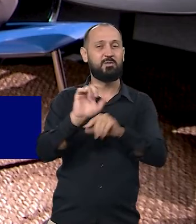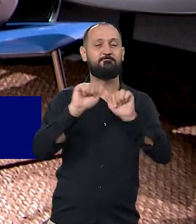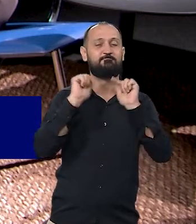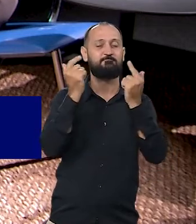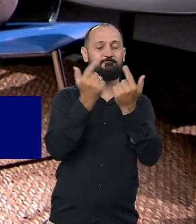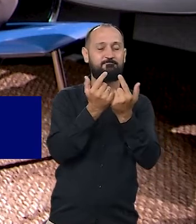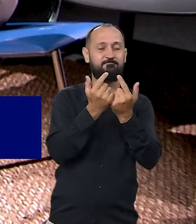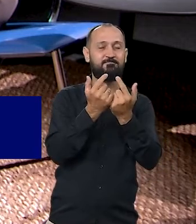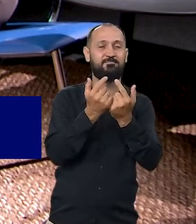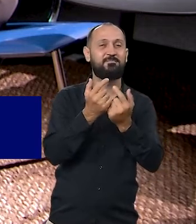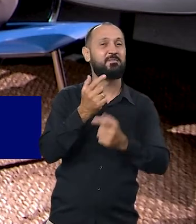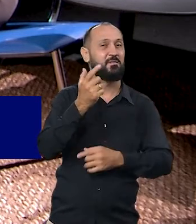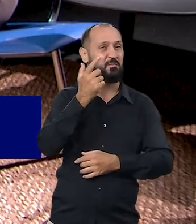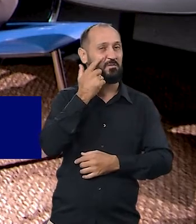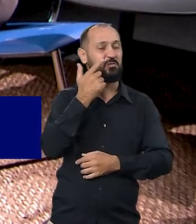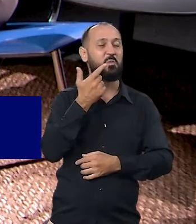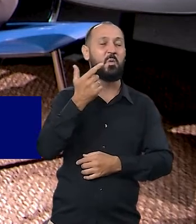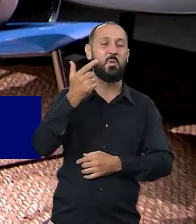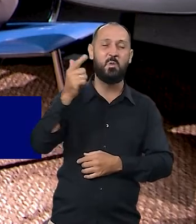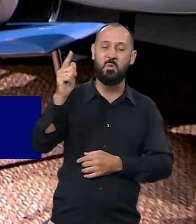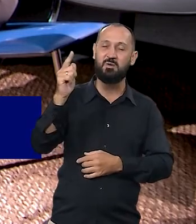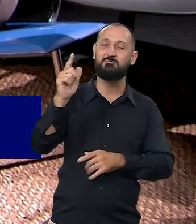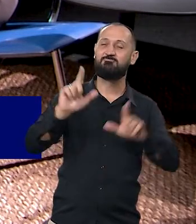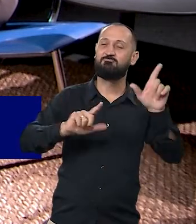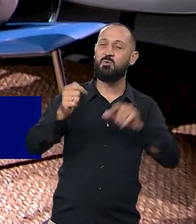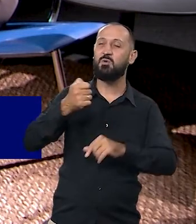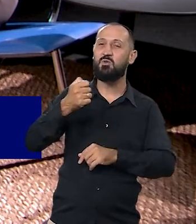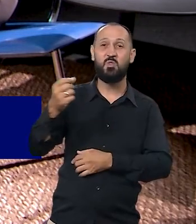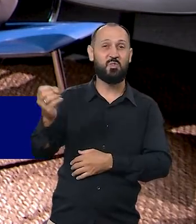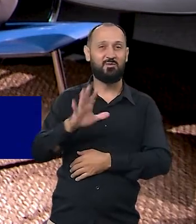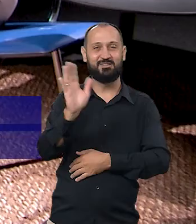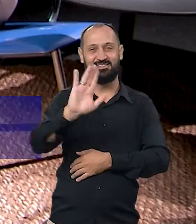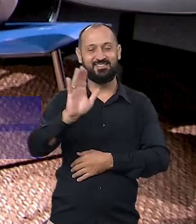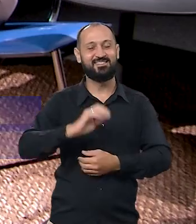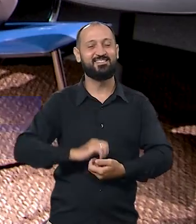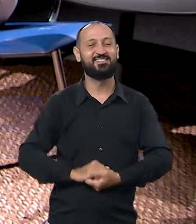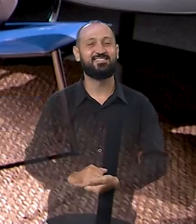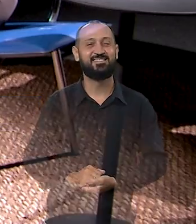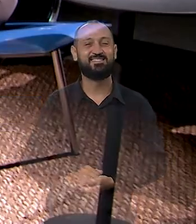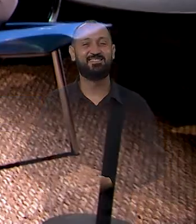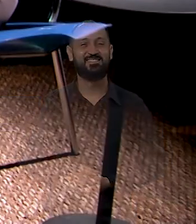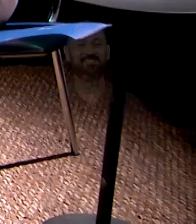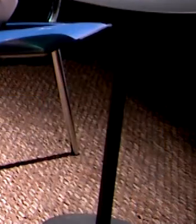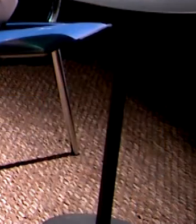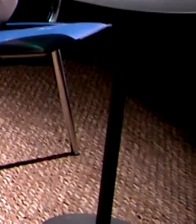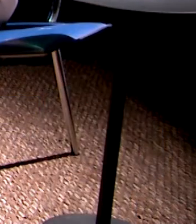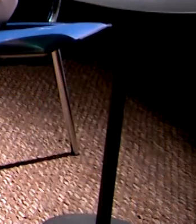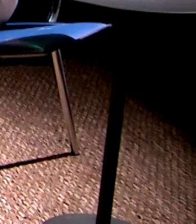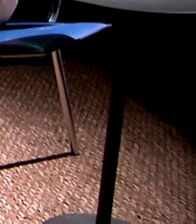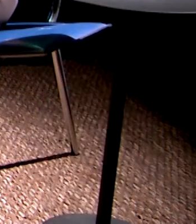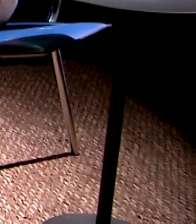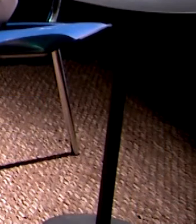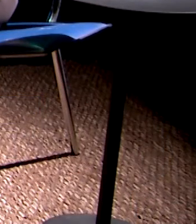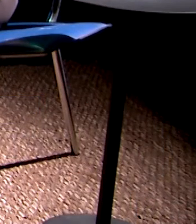YouTube Assembleia de MS. Voltamos numa próxima edição com um novo entrevistado. Tchau, tchau.